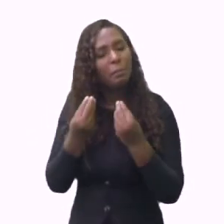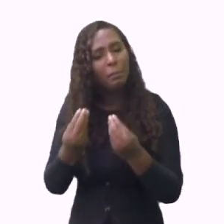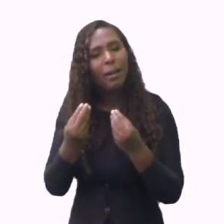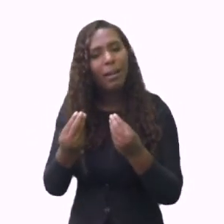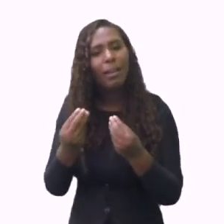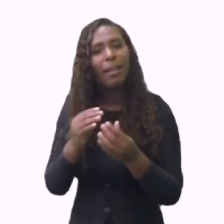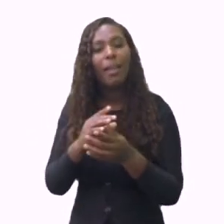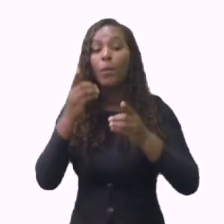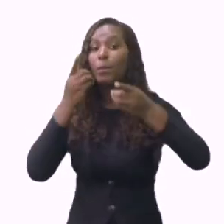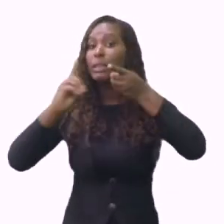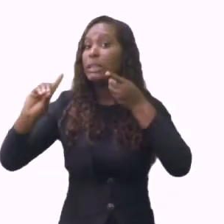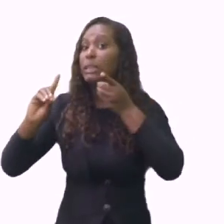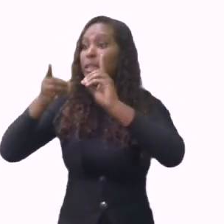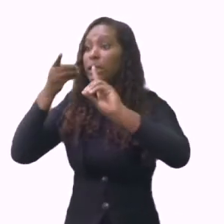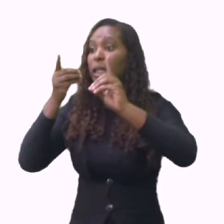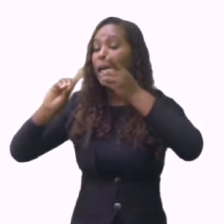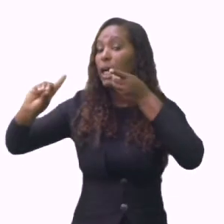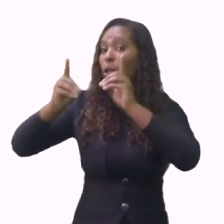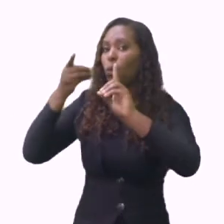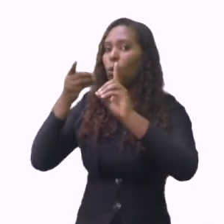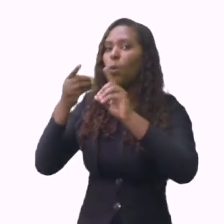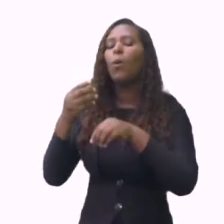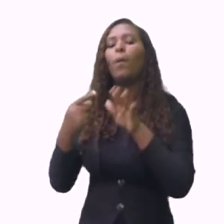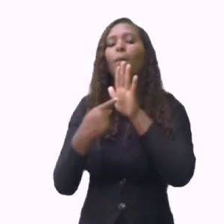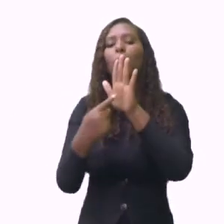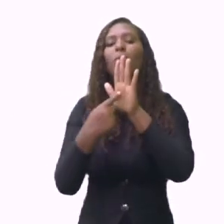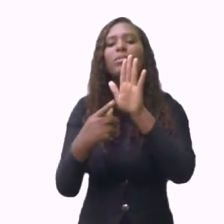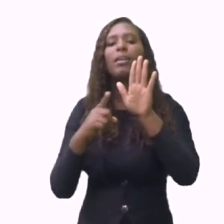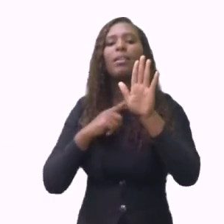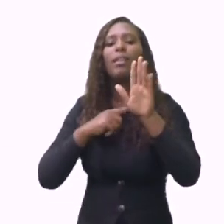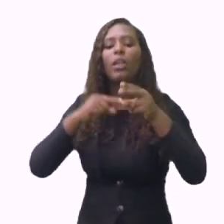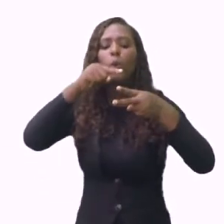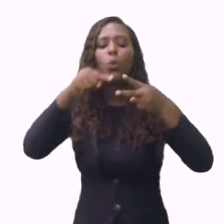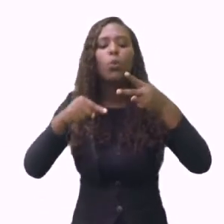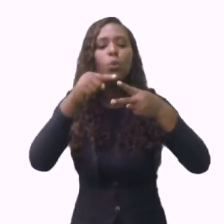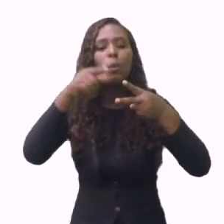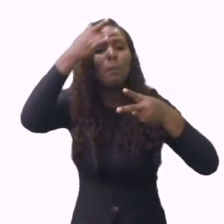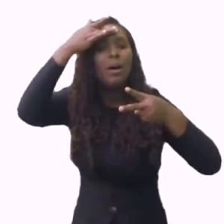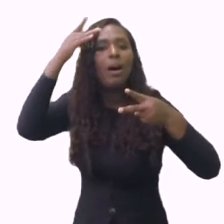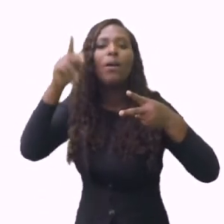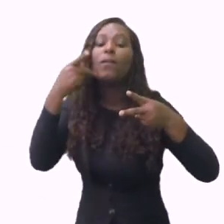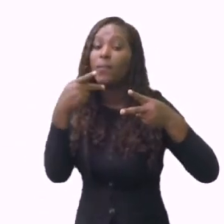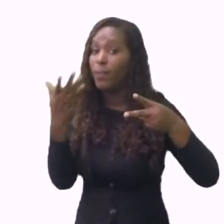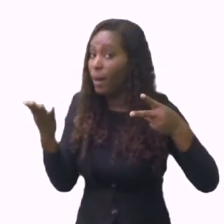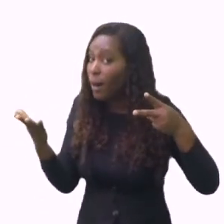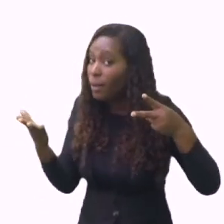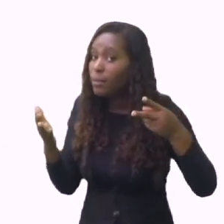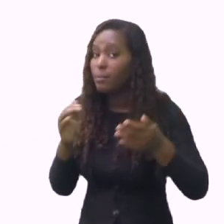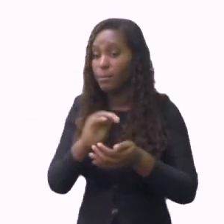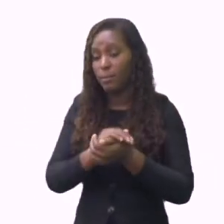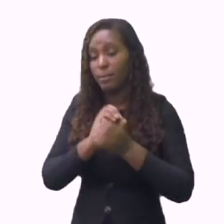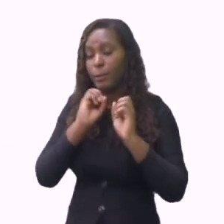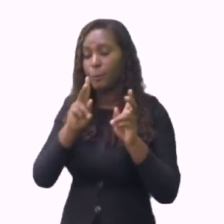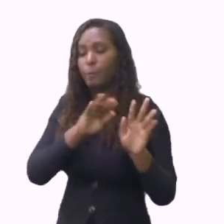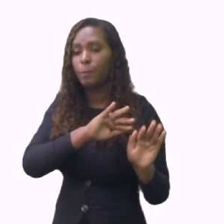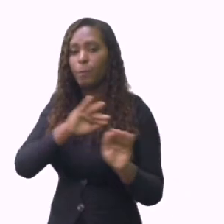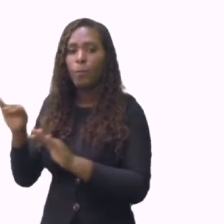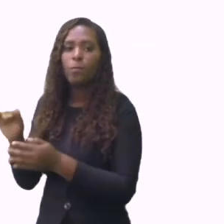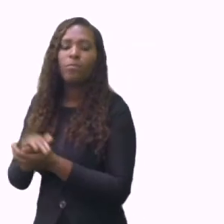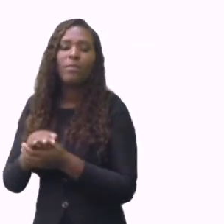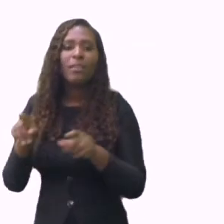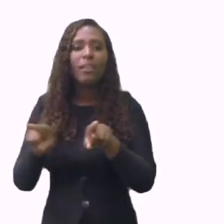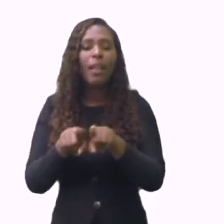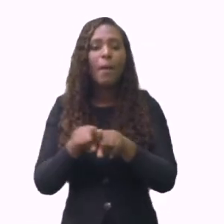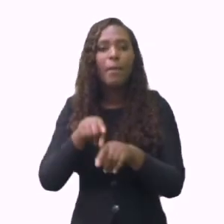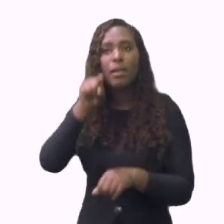para identificar que existe ali a fala de alguém. E o ponto de exclamação. O ponto de exclamação